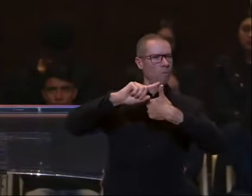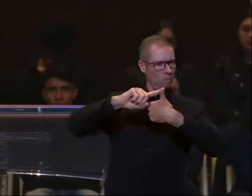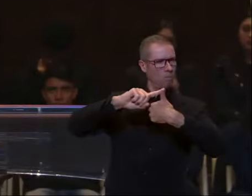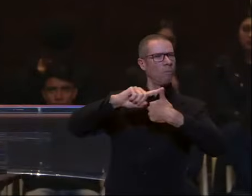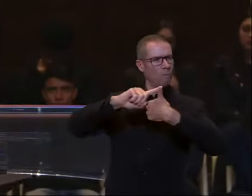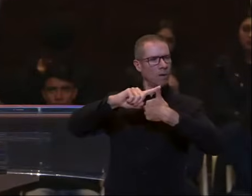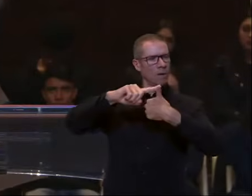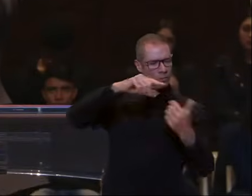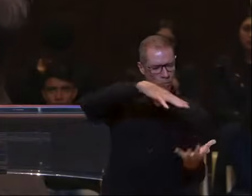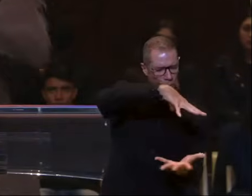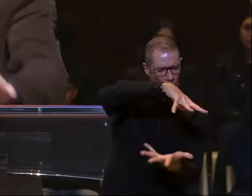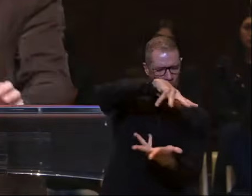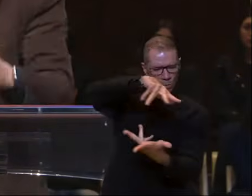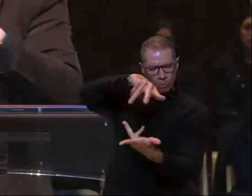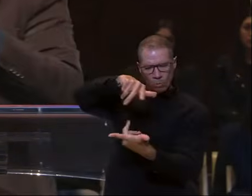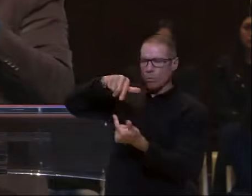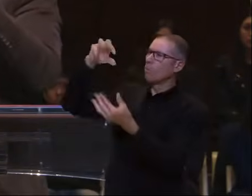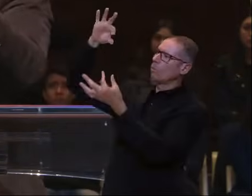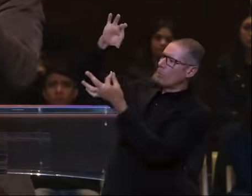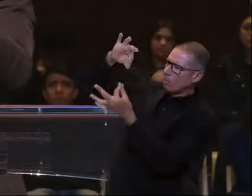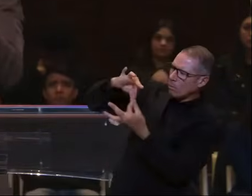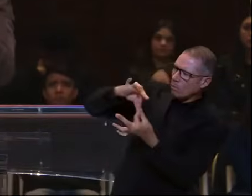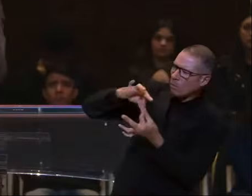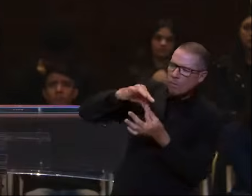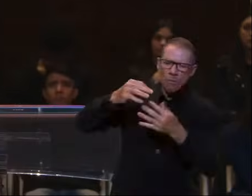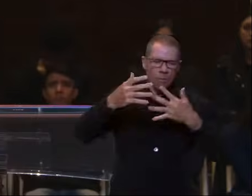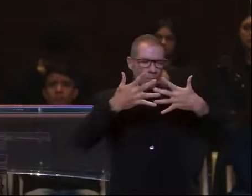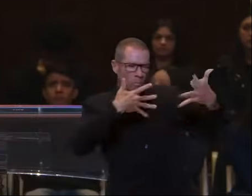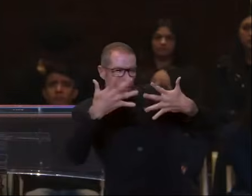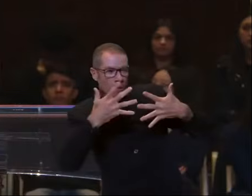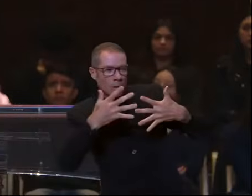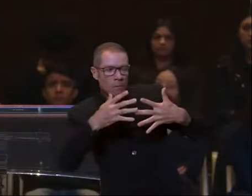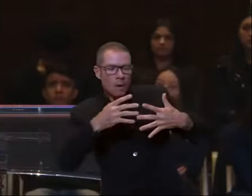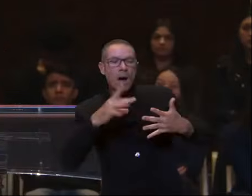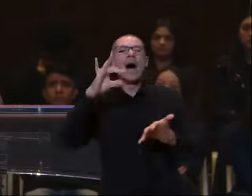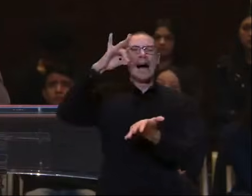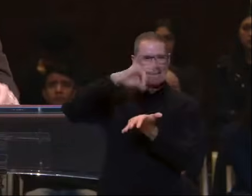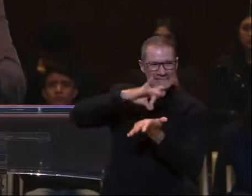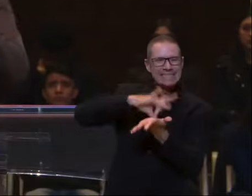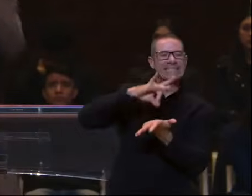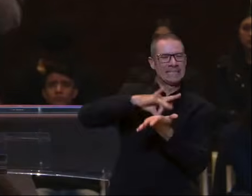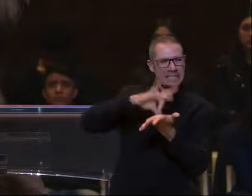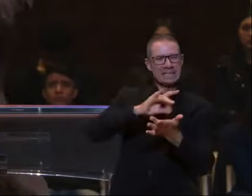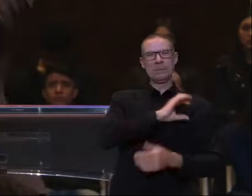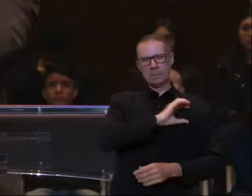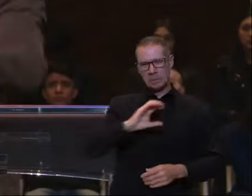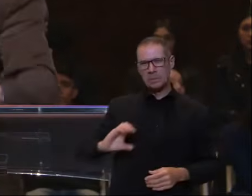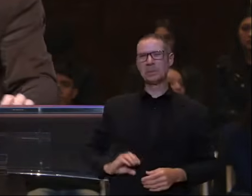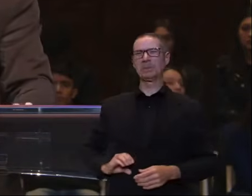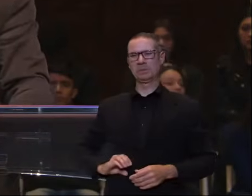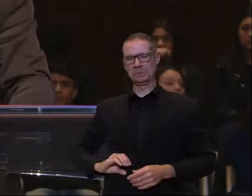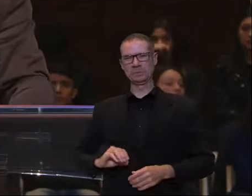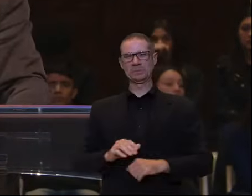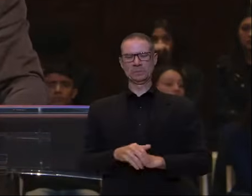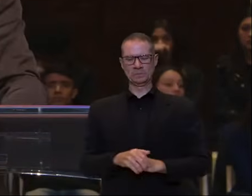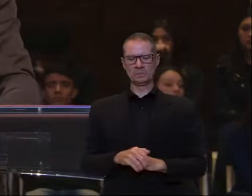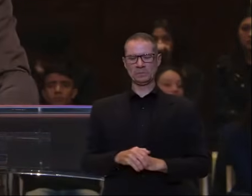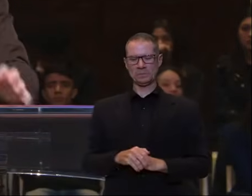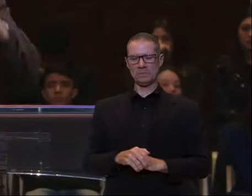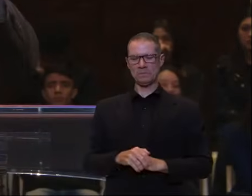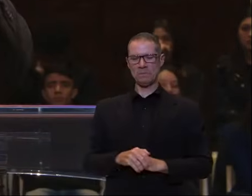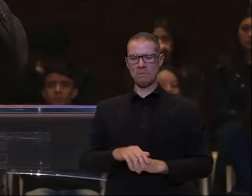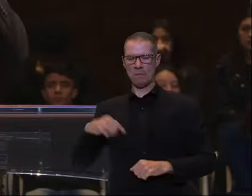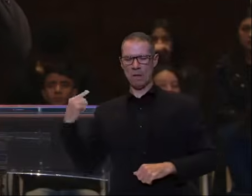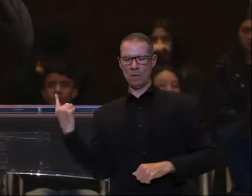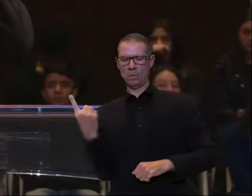está nesse mundo espiritual. Ela não é visível, mas ela é real em Cristo, é a eleição.